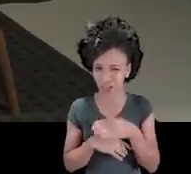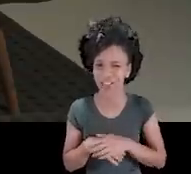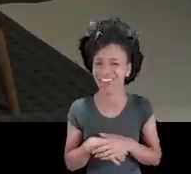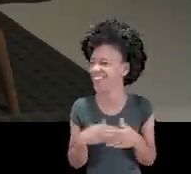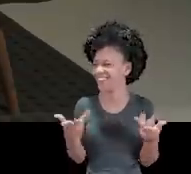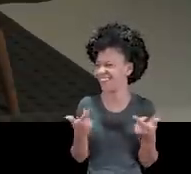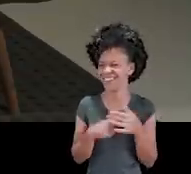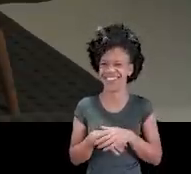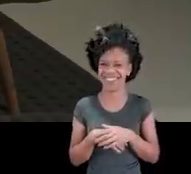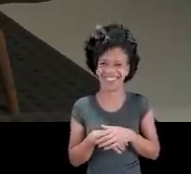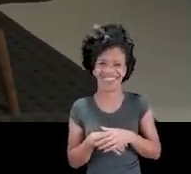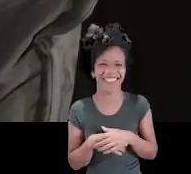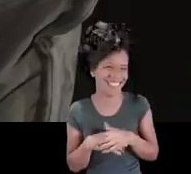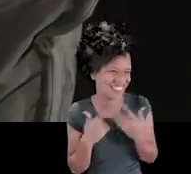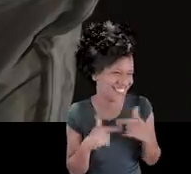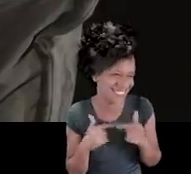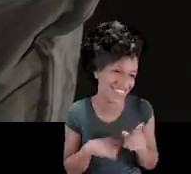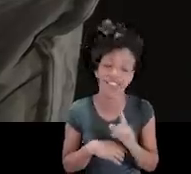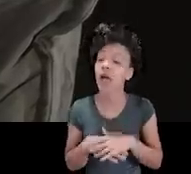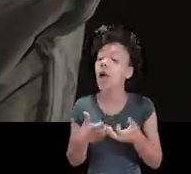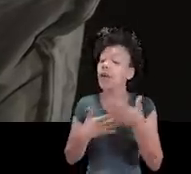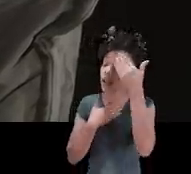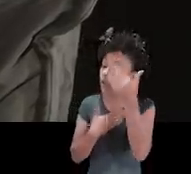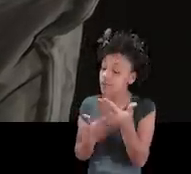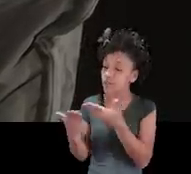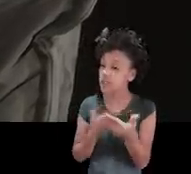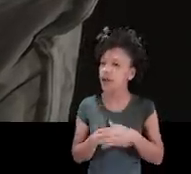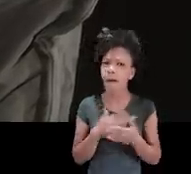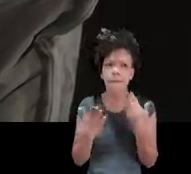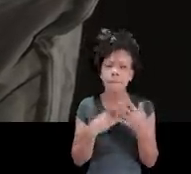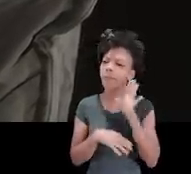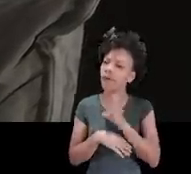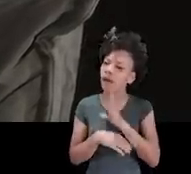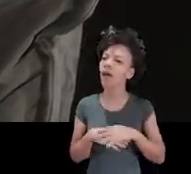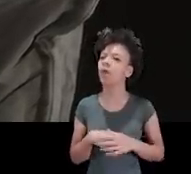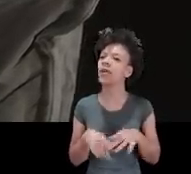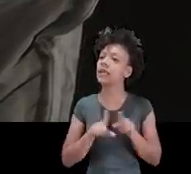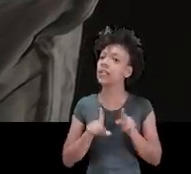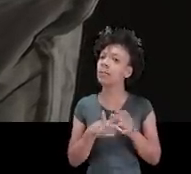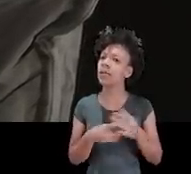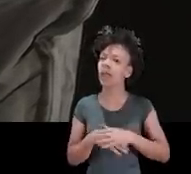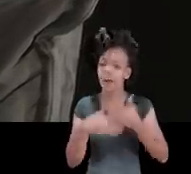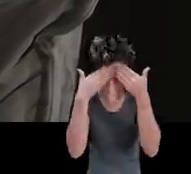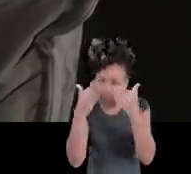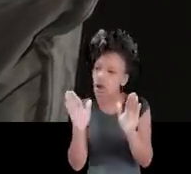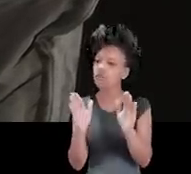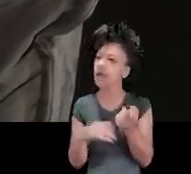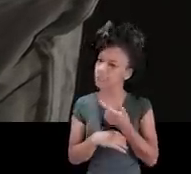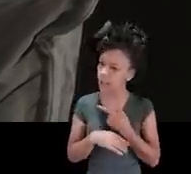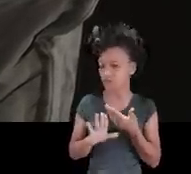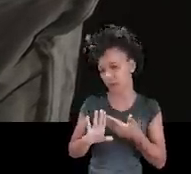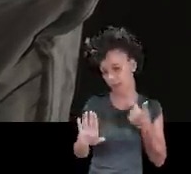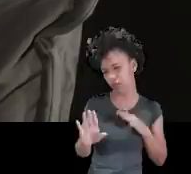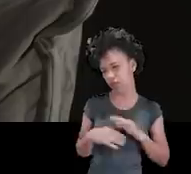Sensacional. Ela dá... Não, eu queria muito agradecer você, gente. Foi um papo muito legal, cara. E foi um papo que abriu muito minha cabeça, assim, piadas à